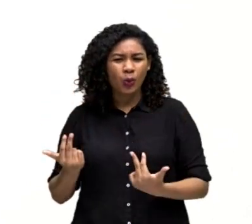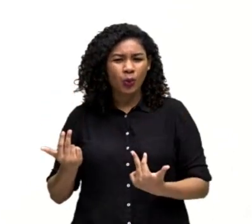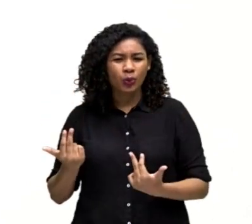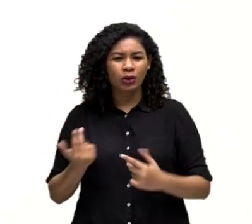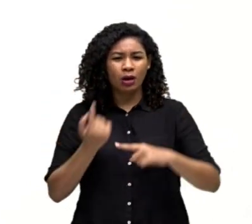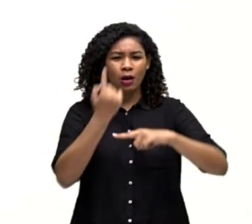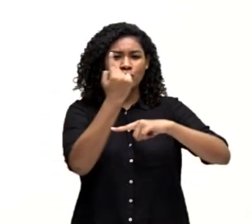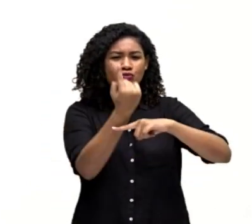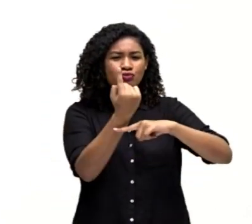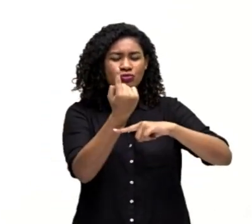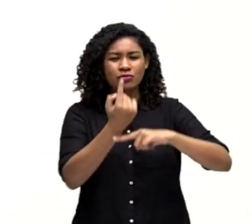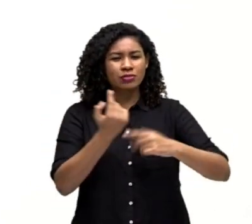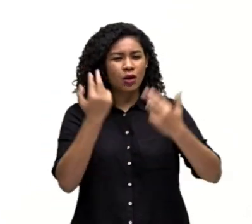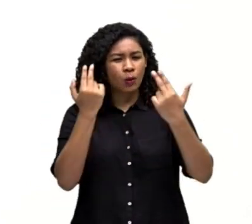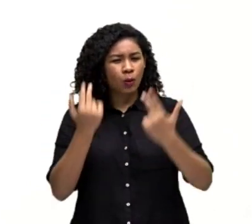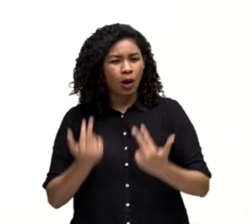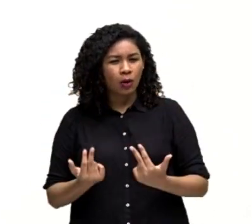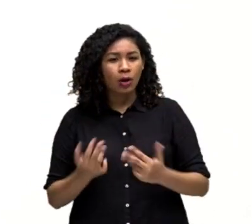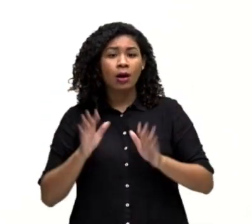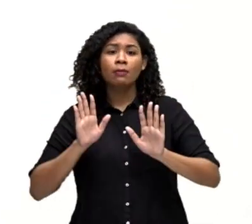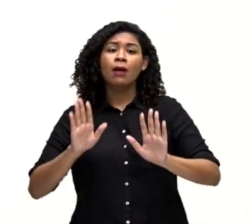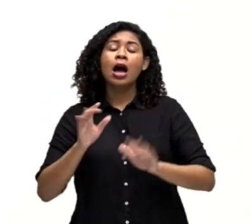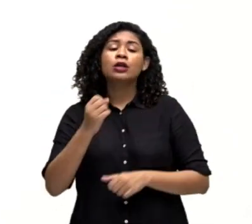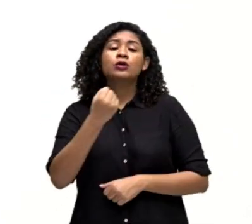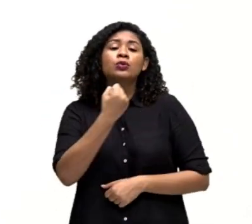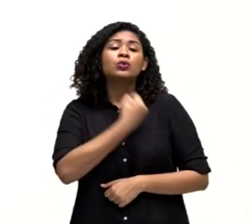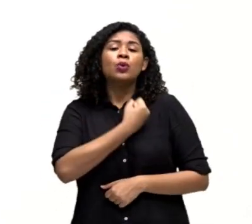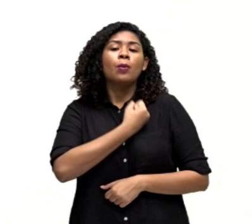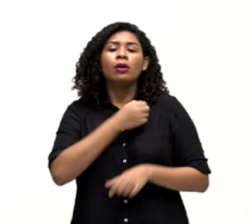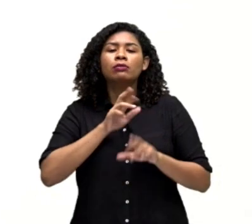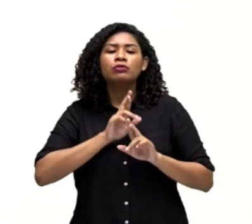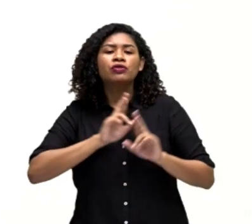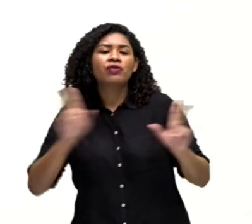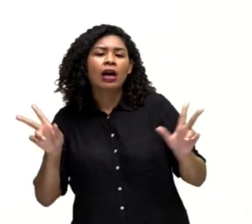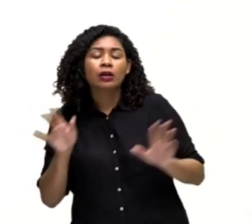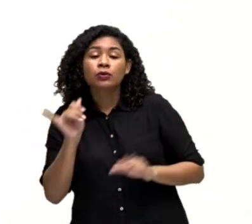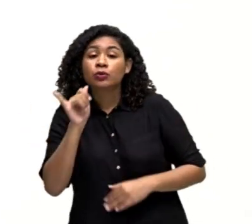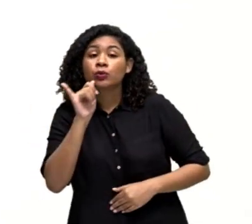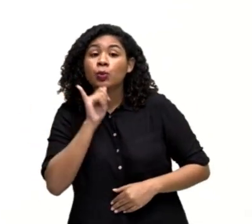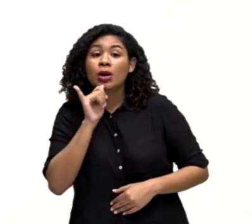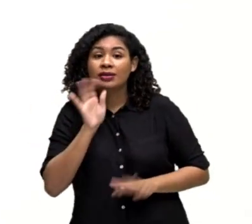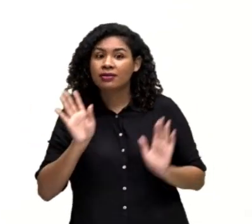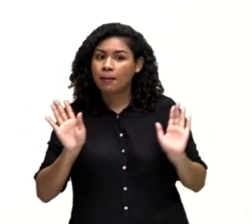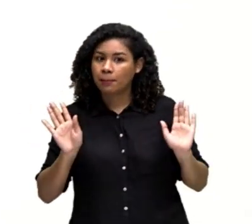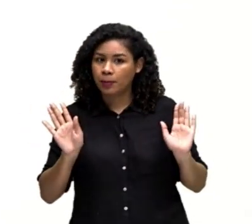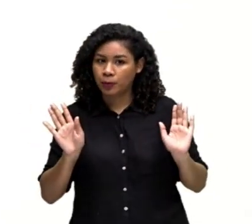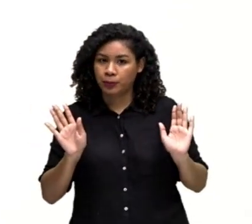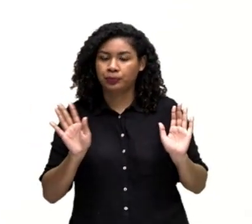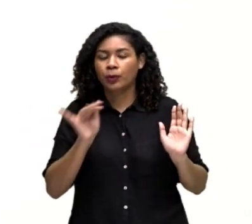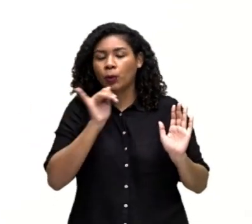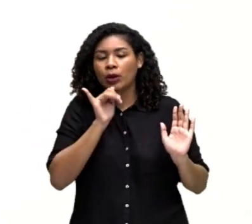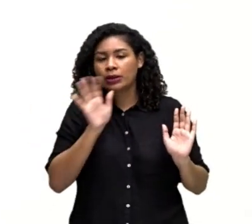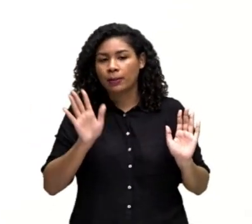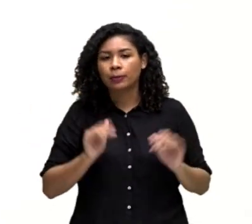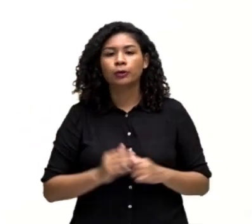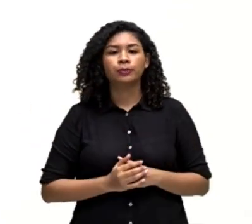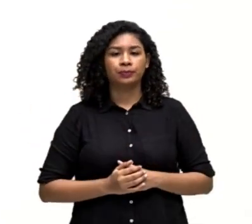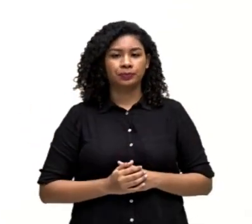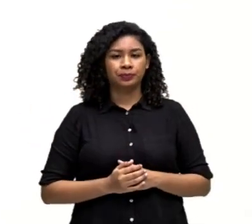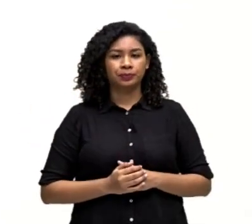beleza, e se eu tiver um número diferente? Por exemplo, vamos supor que eu tenho uma